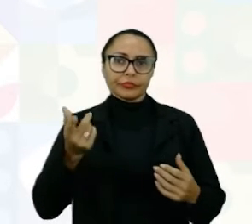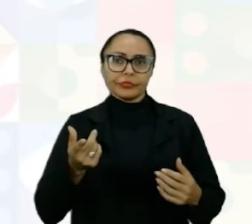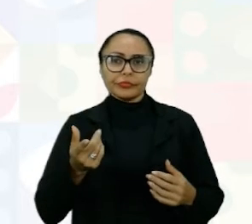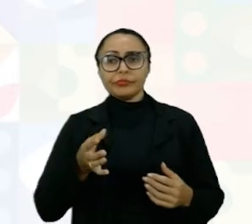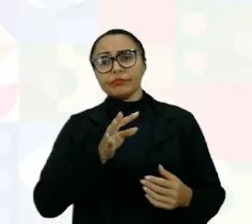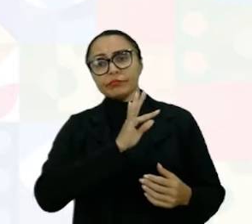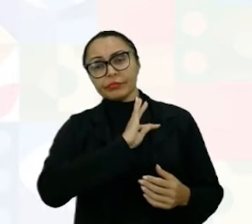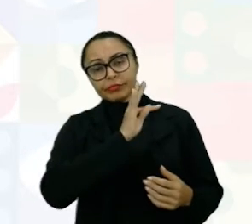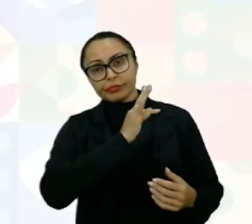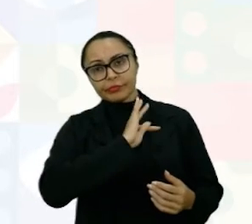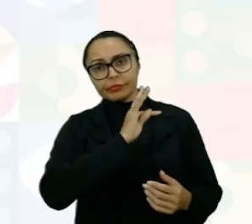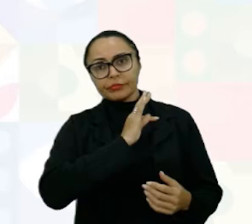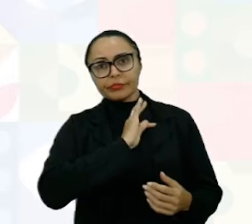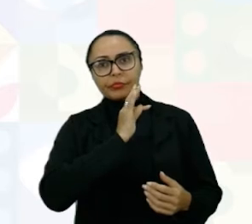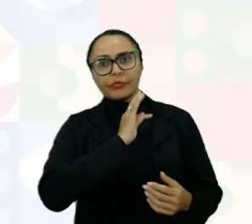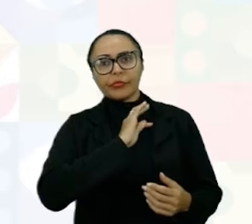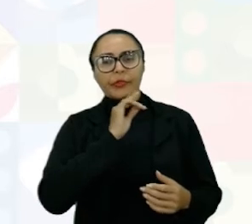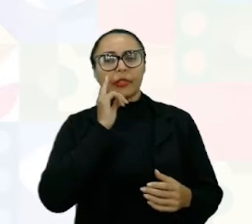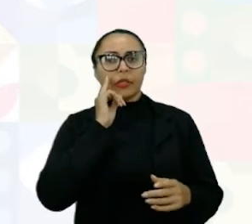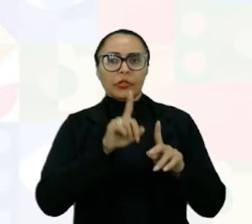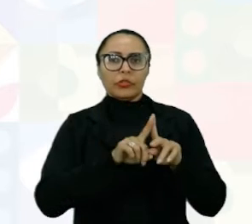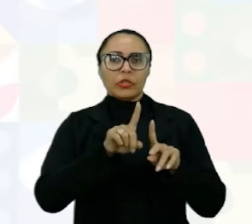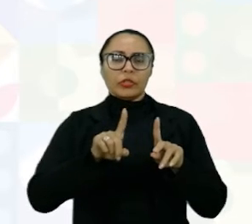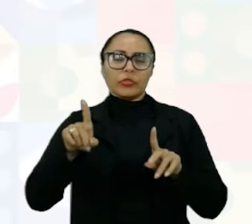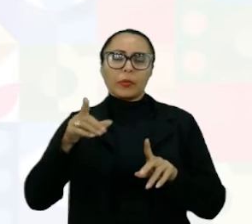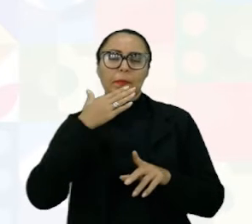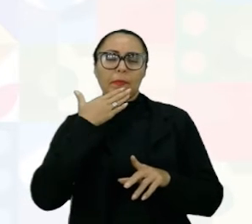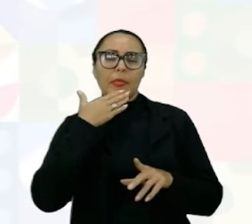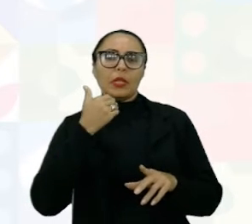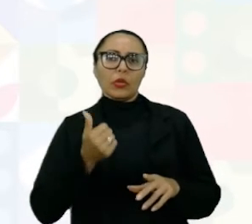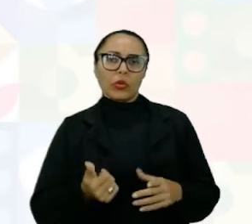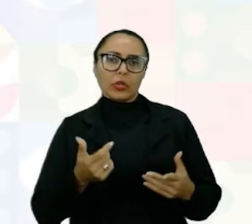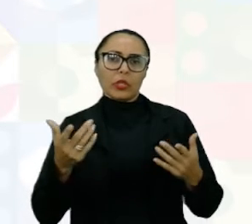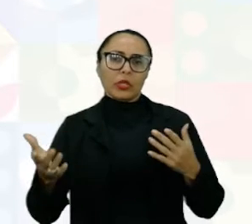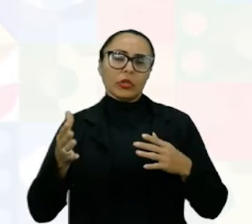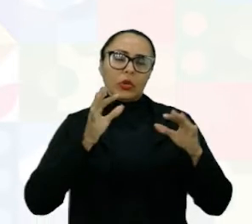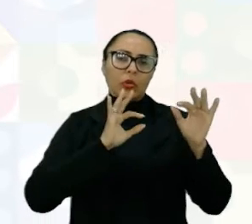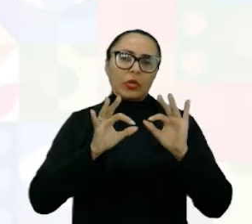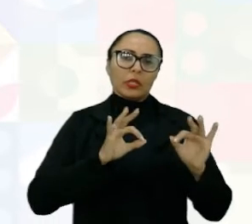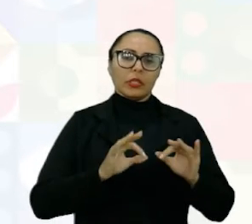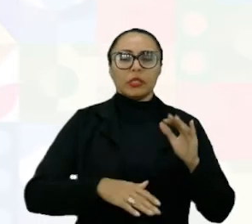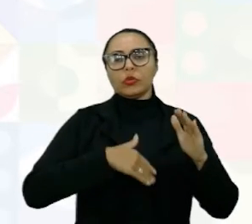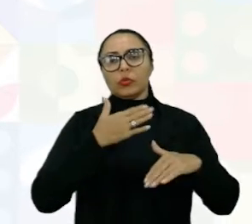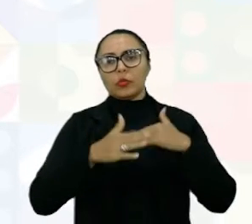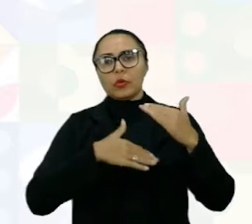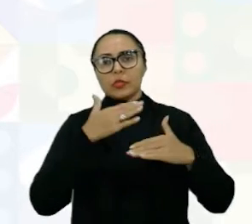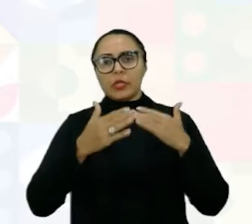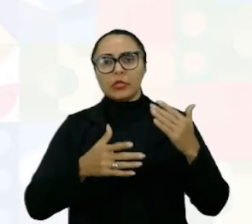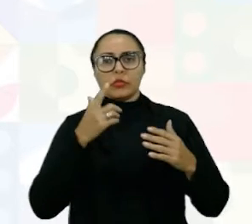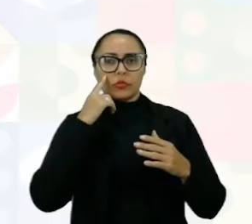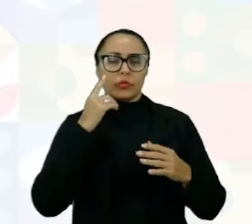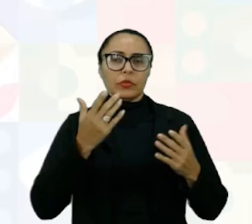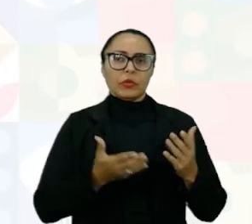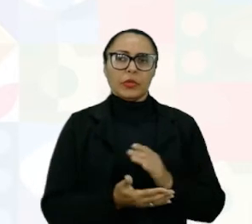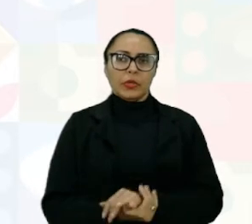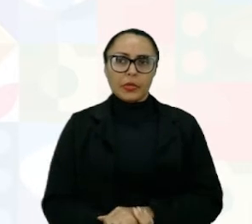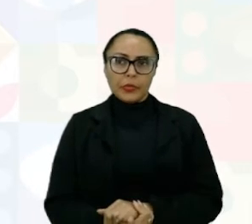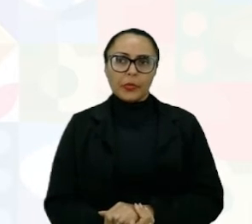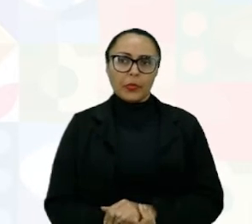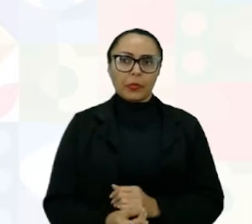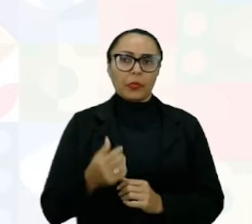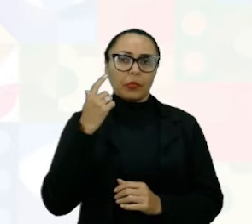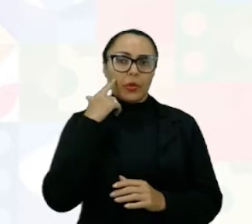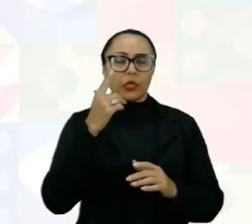técnicas de estatística para melhorar e agilizar os processos de correções por meio da seleção